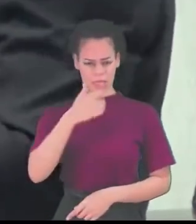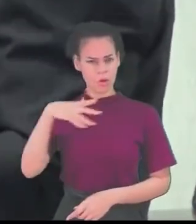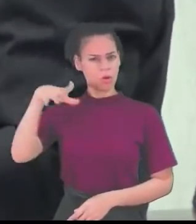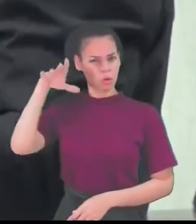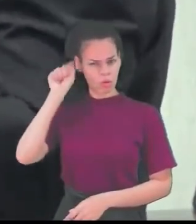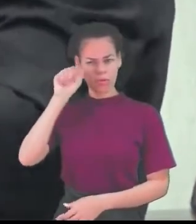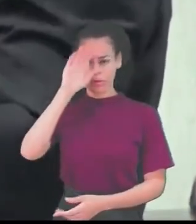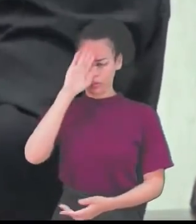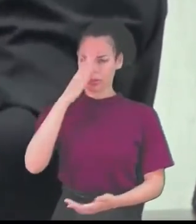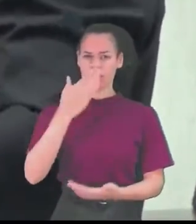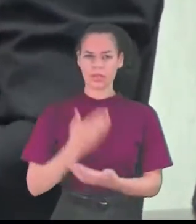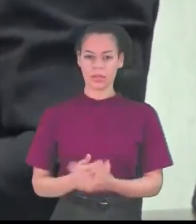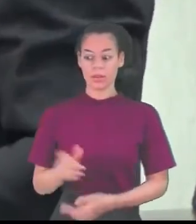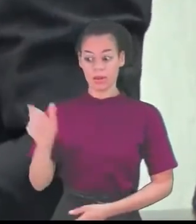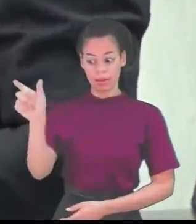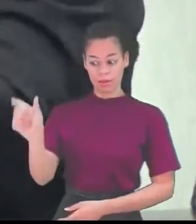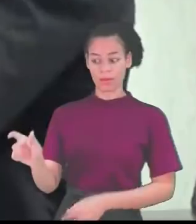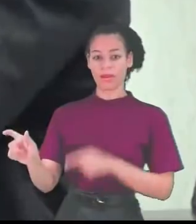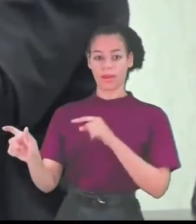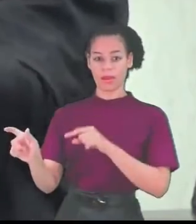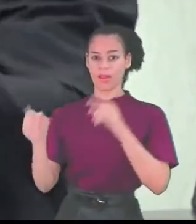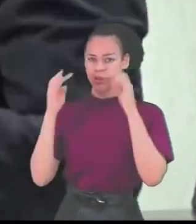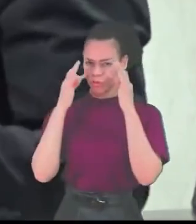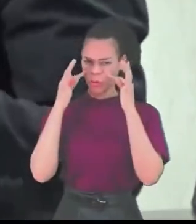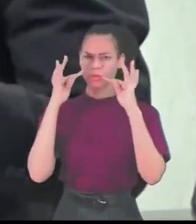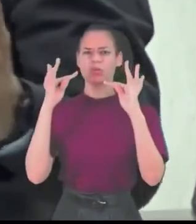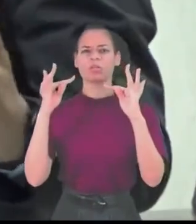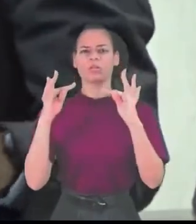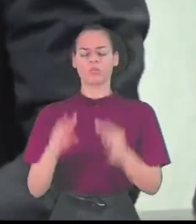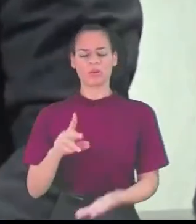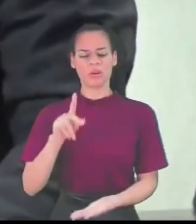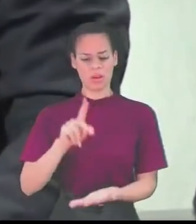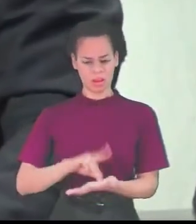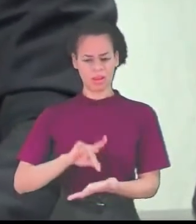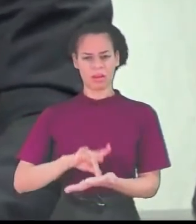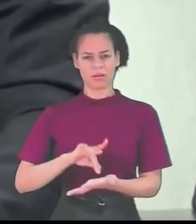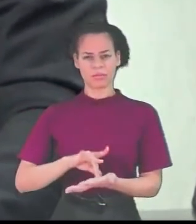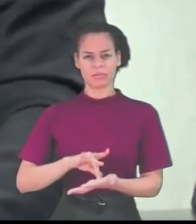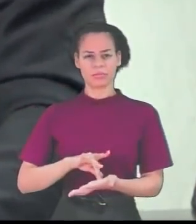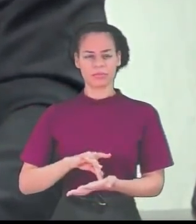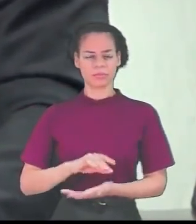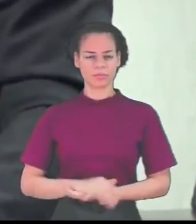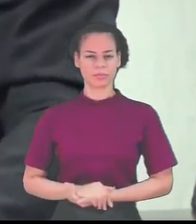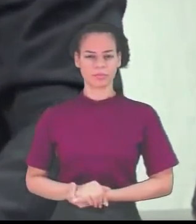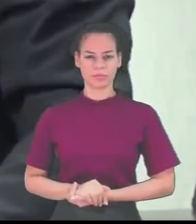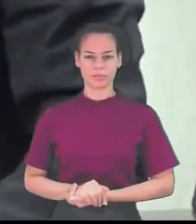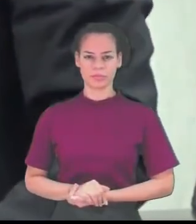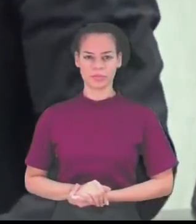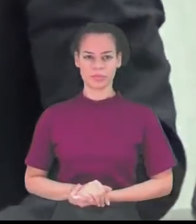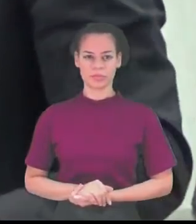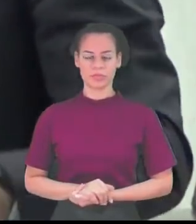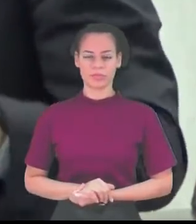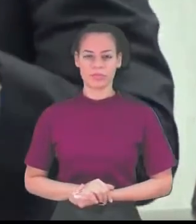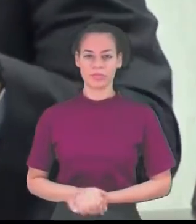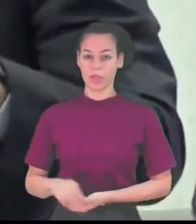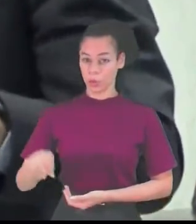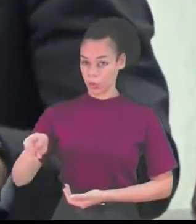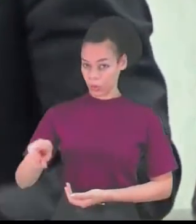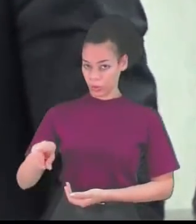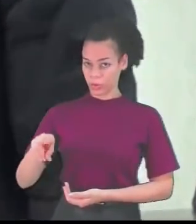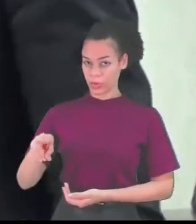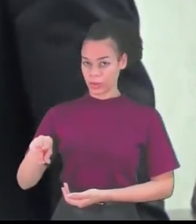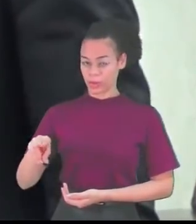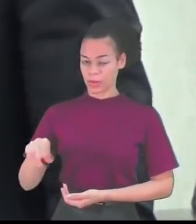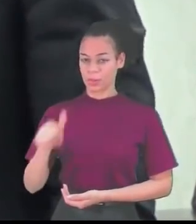e ele foi testemunha ocular do fato é uma irmã de